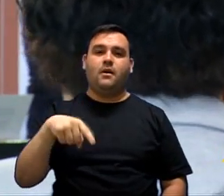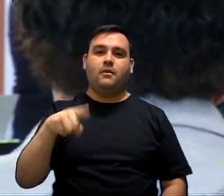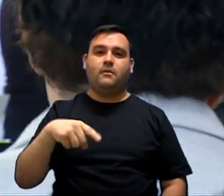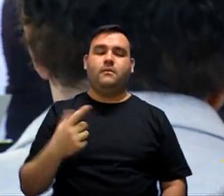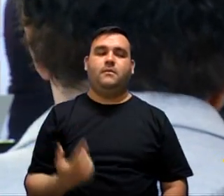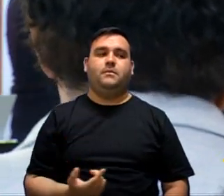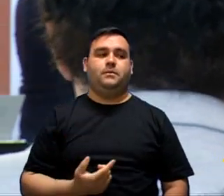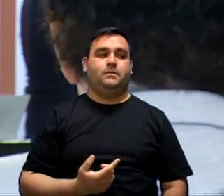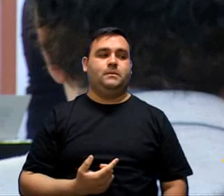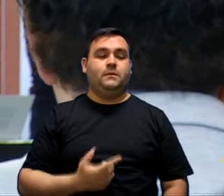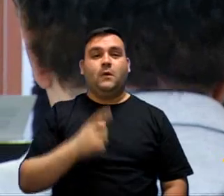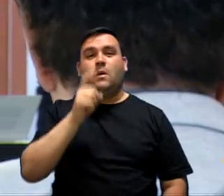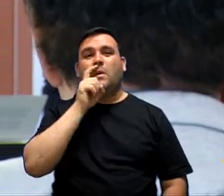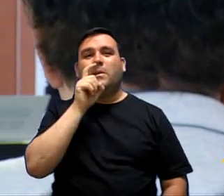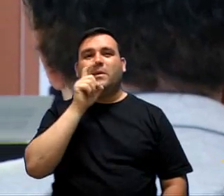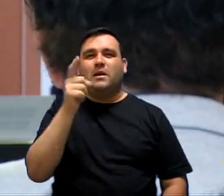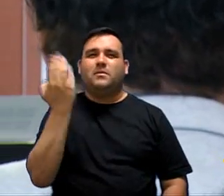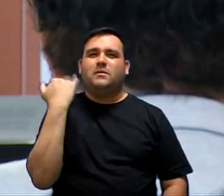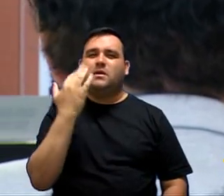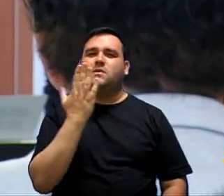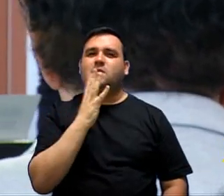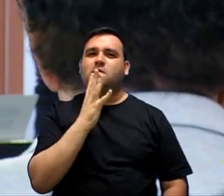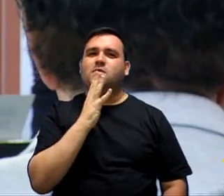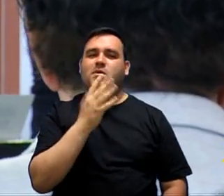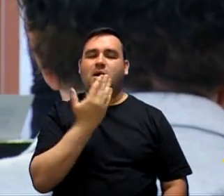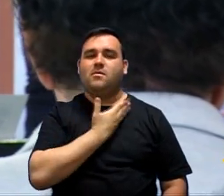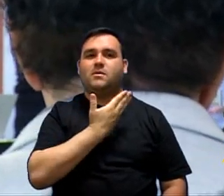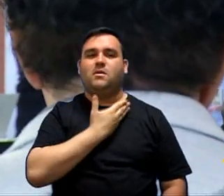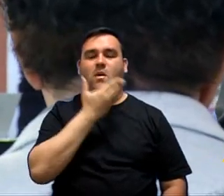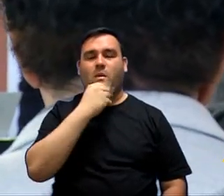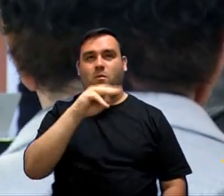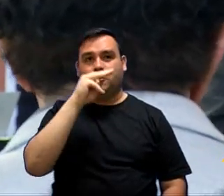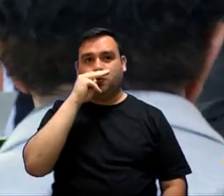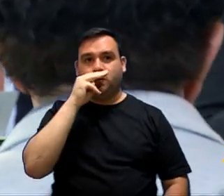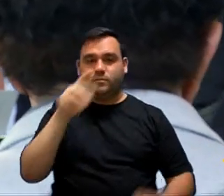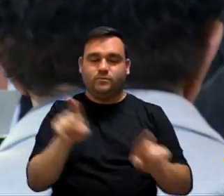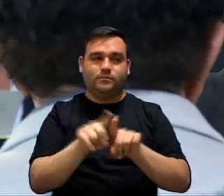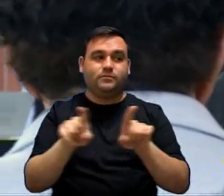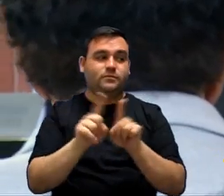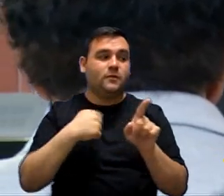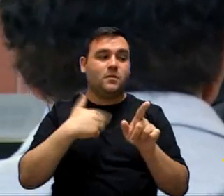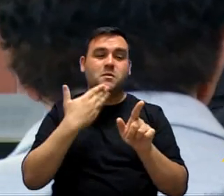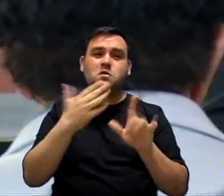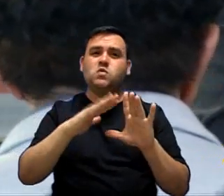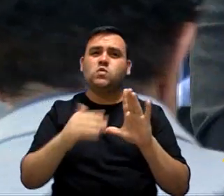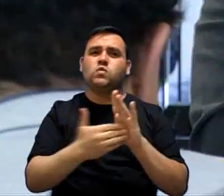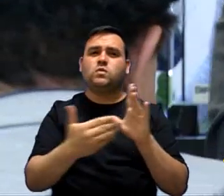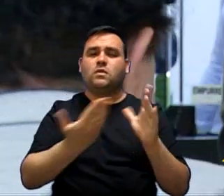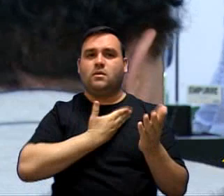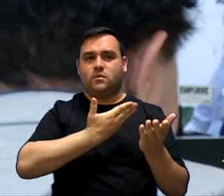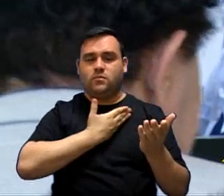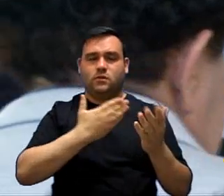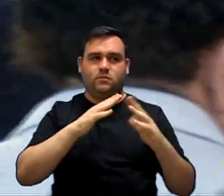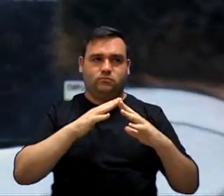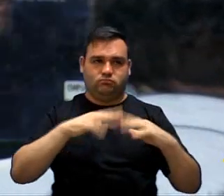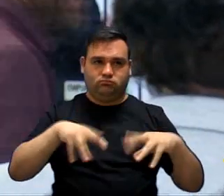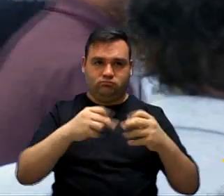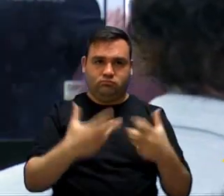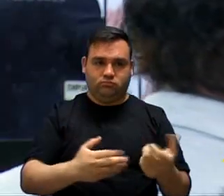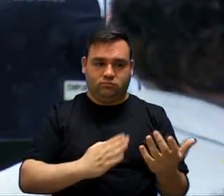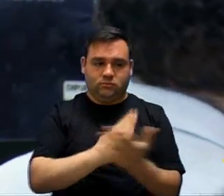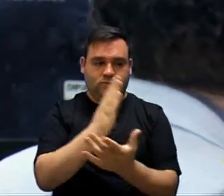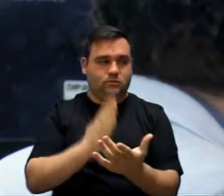Isso. O pai era conhecido aqui do engenheiro Martinez também. Então, peço aos colegas que aprovem aqui depois, vereador